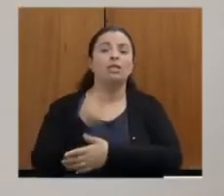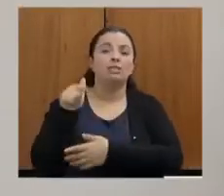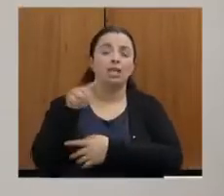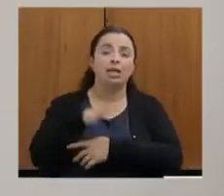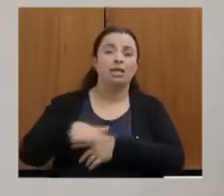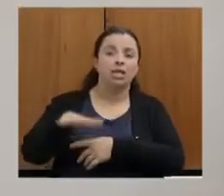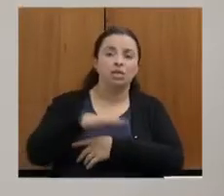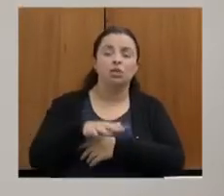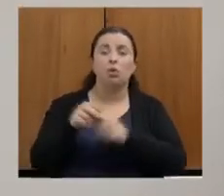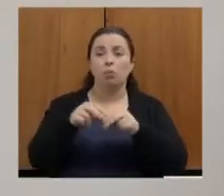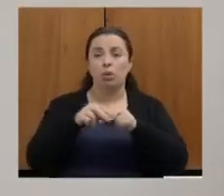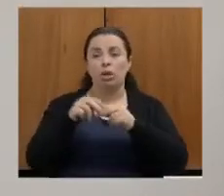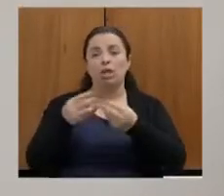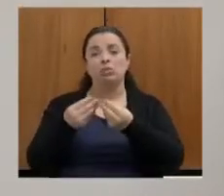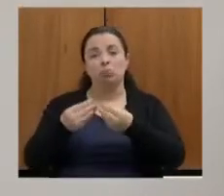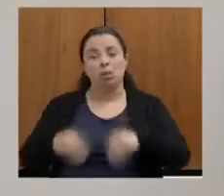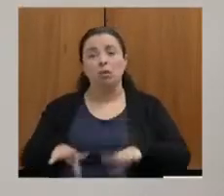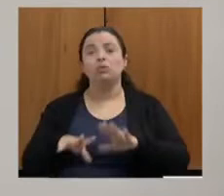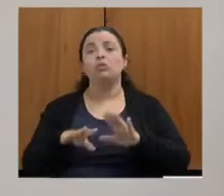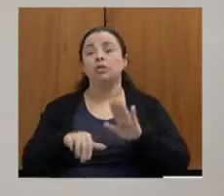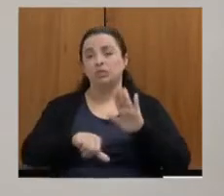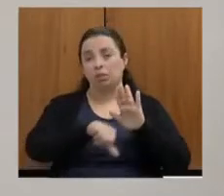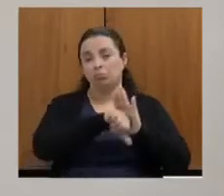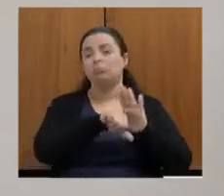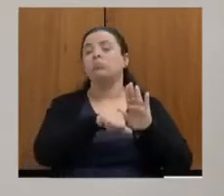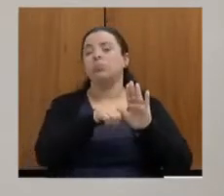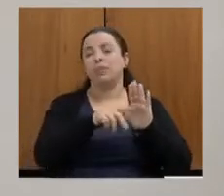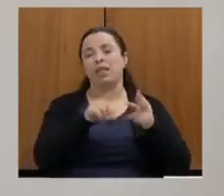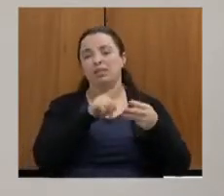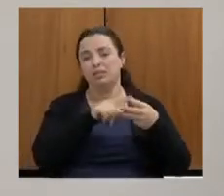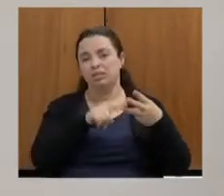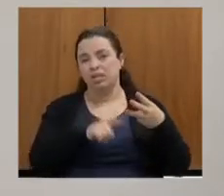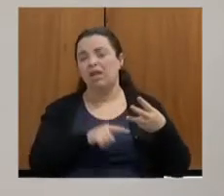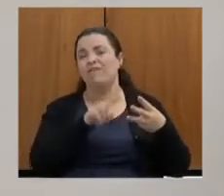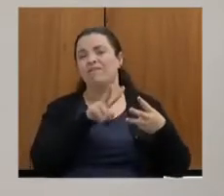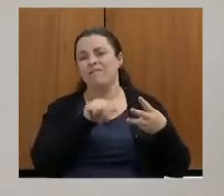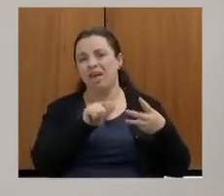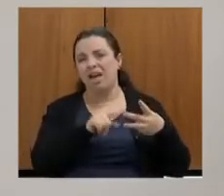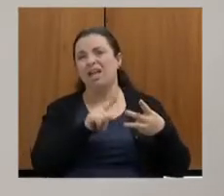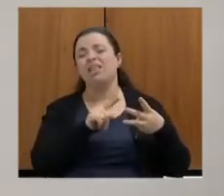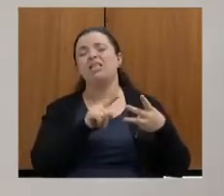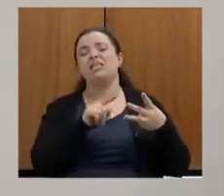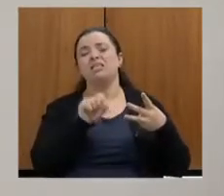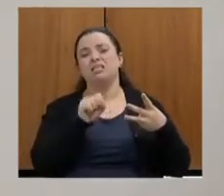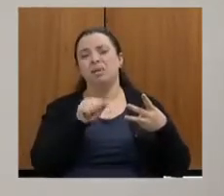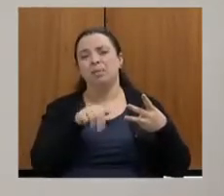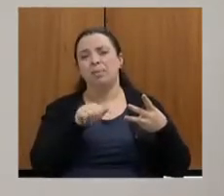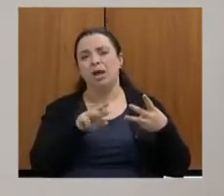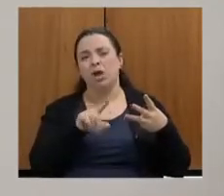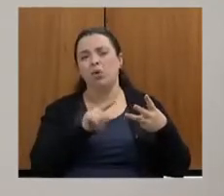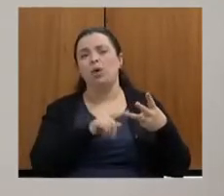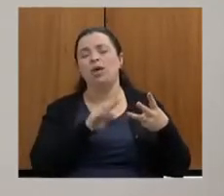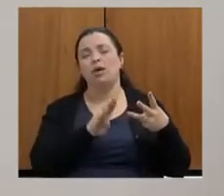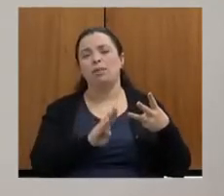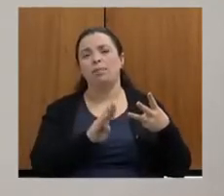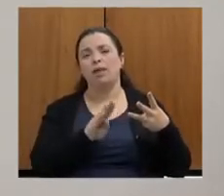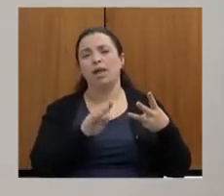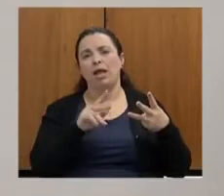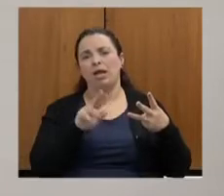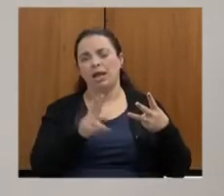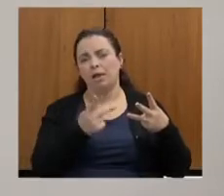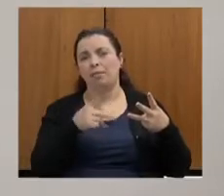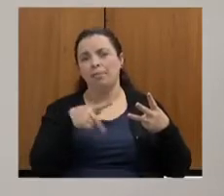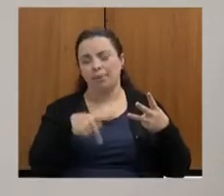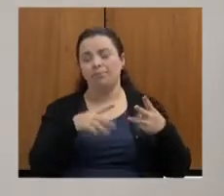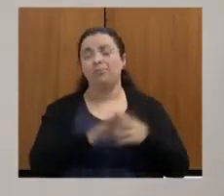da Vale e Samarco e bhp e fazer também um agradecimento muito especial ao movimento dos atingidos